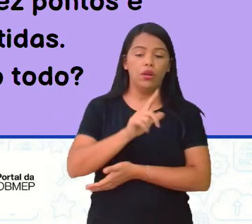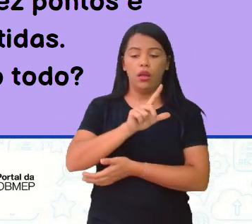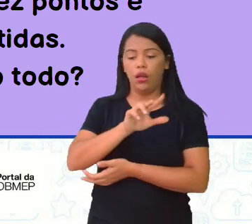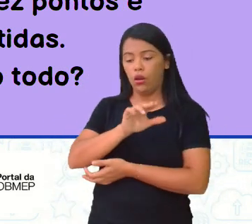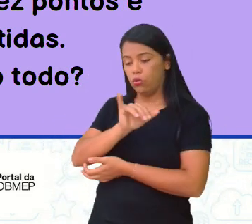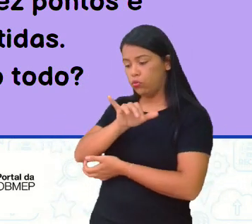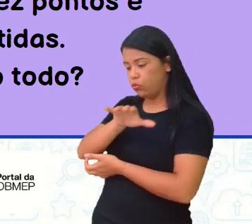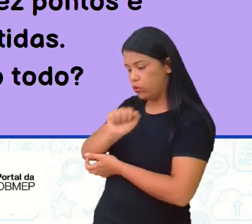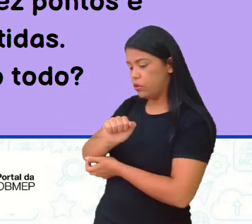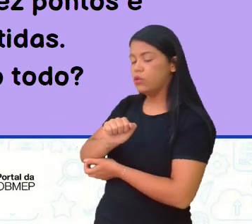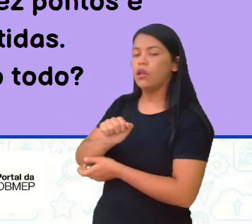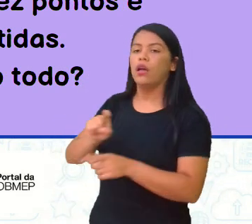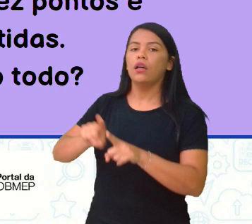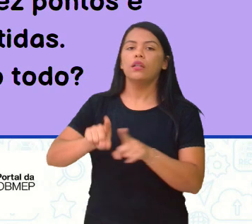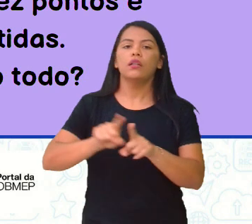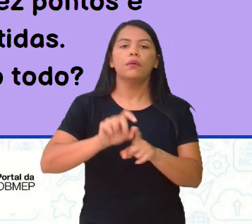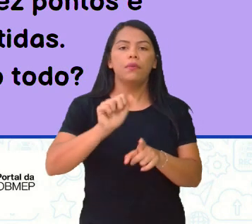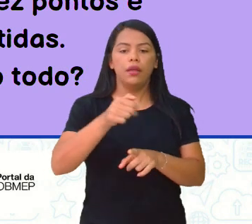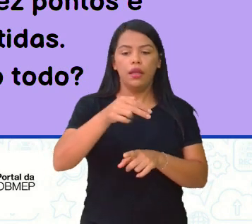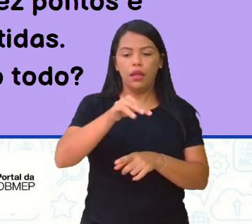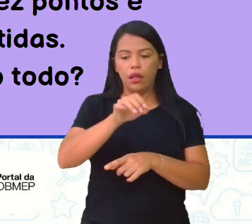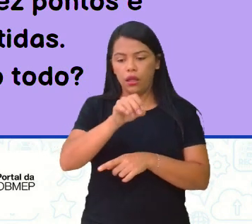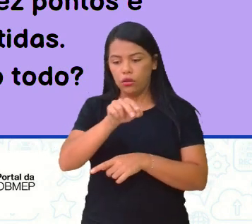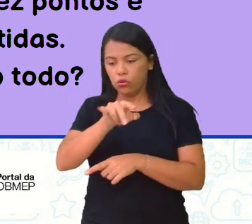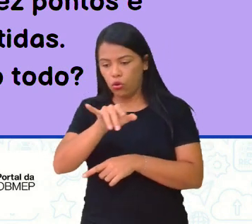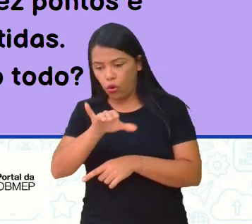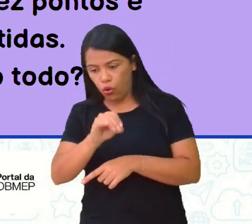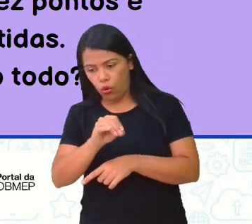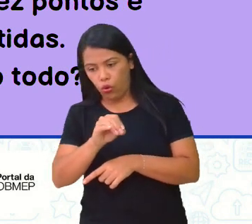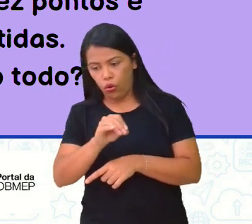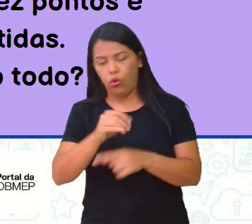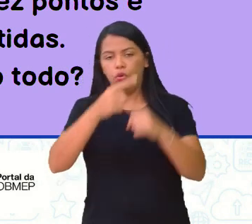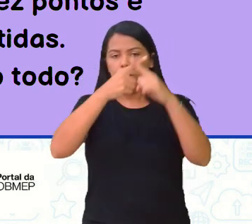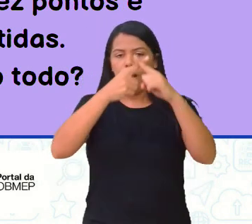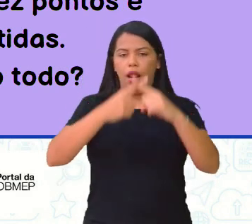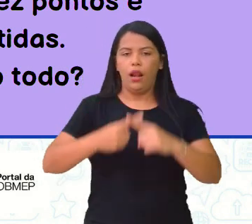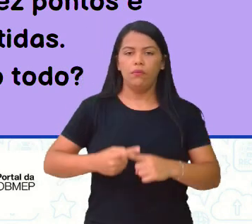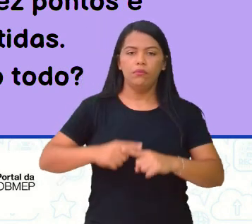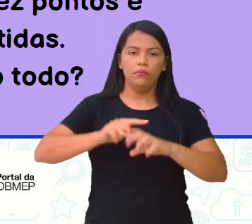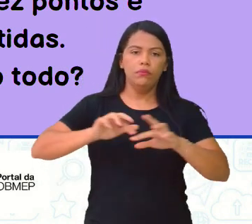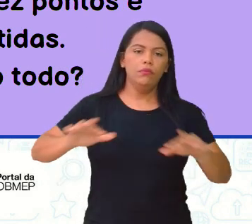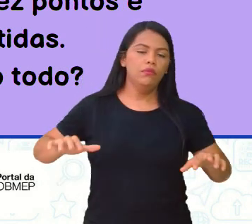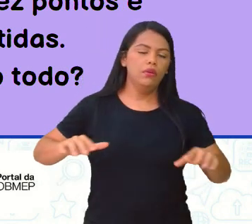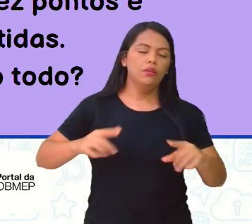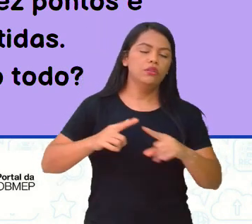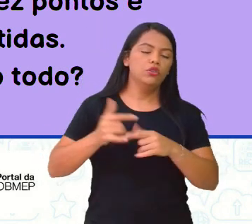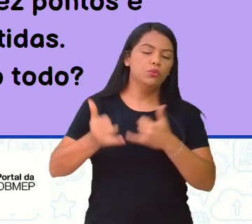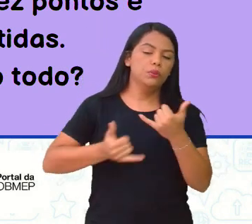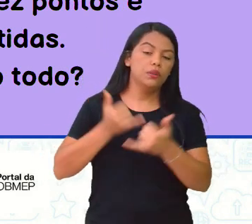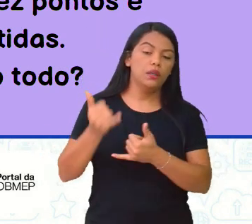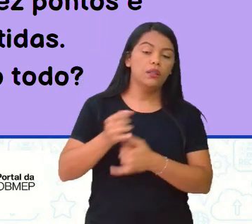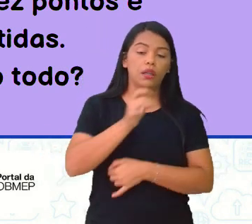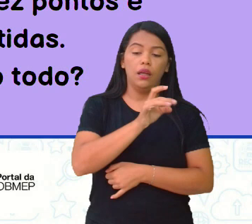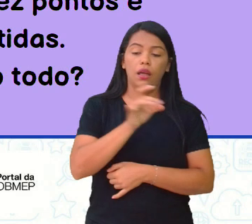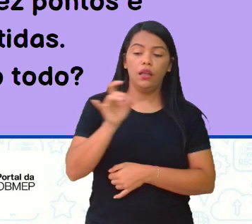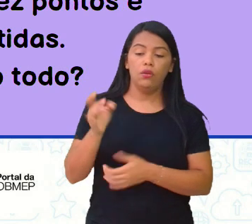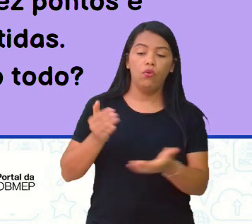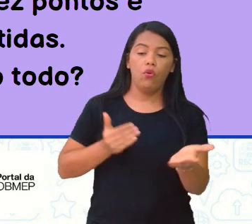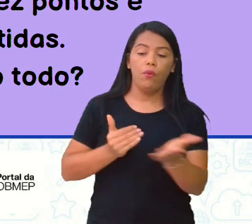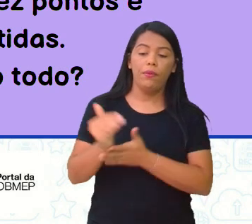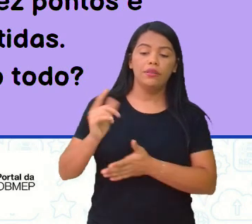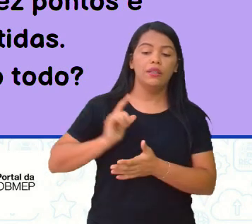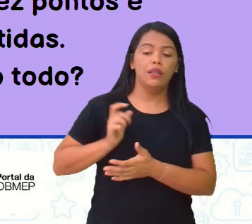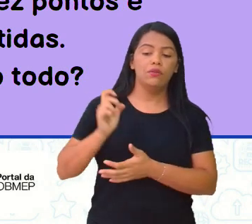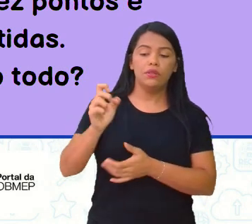e Antônio disputaram várias partidas de um jogo no qual cada um começa com